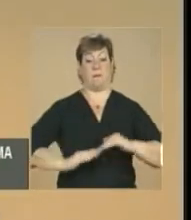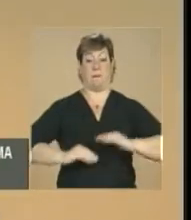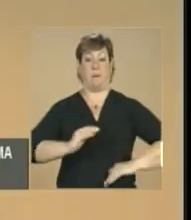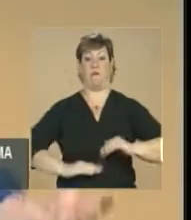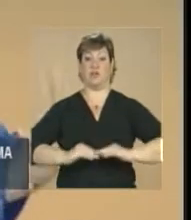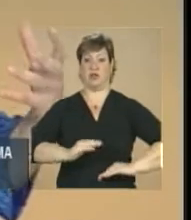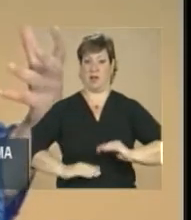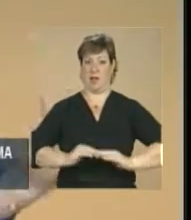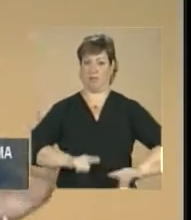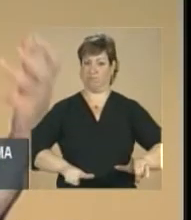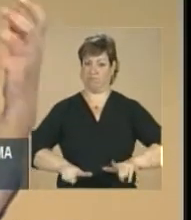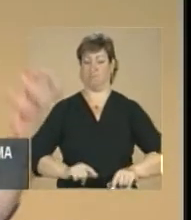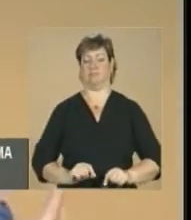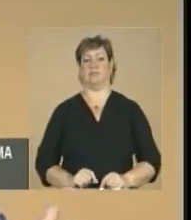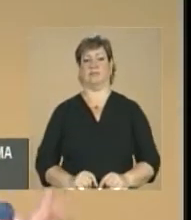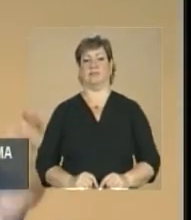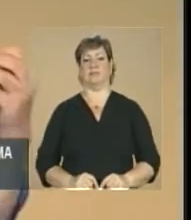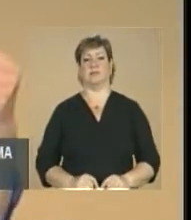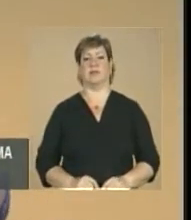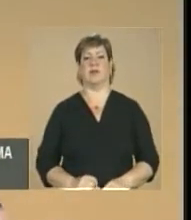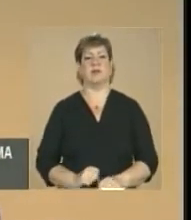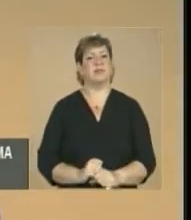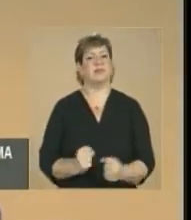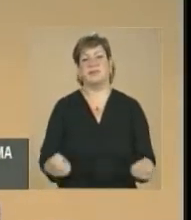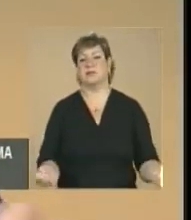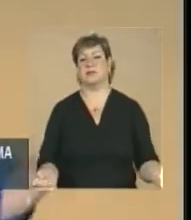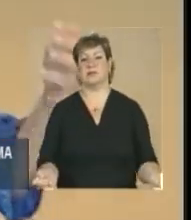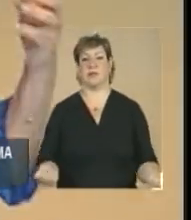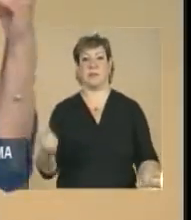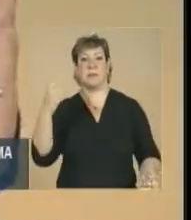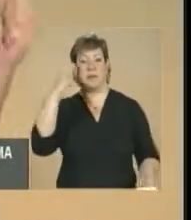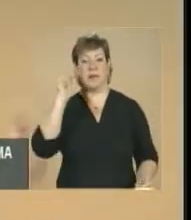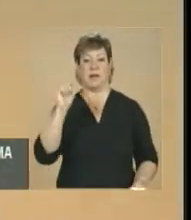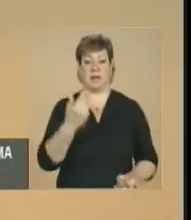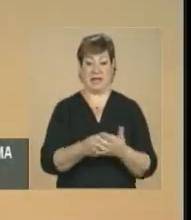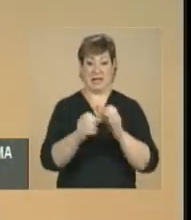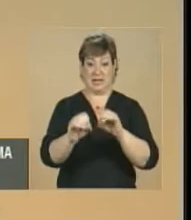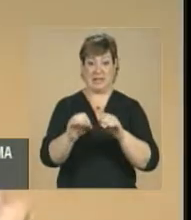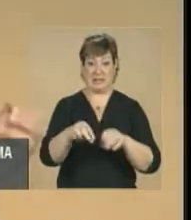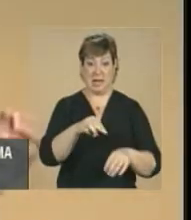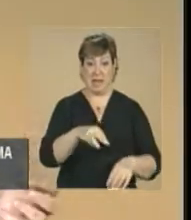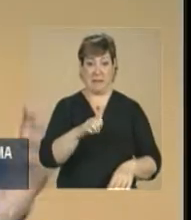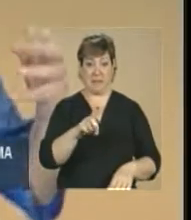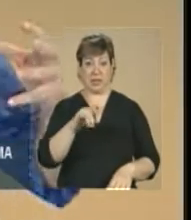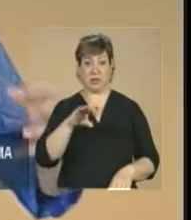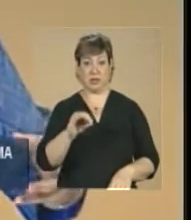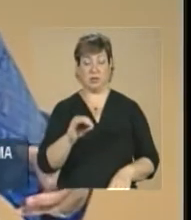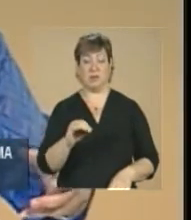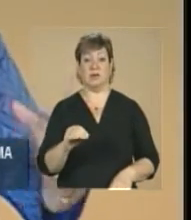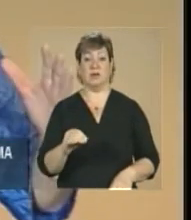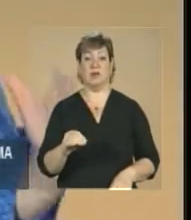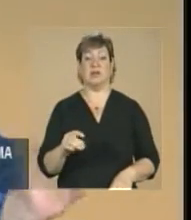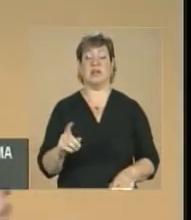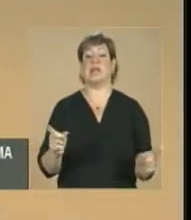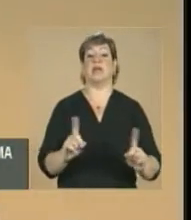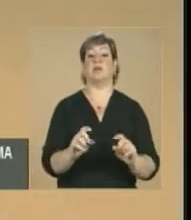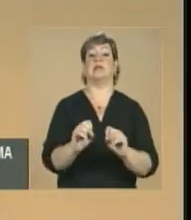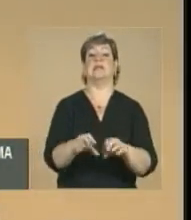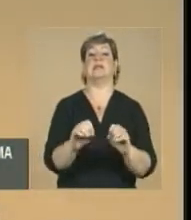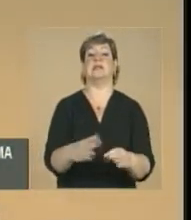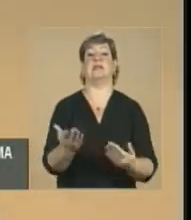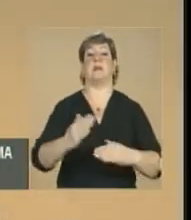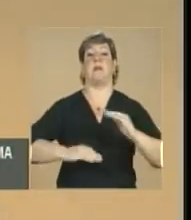profissionalizante. Não é possível a concepção de um ensino médio que não seja também um